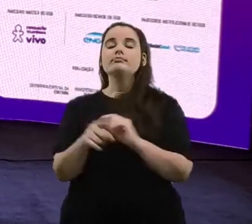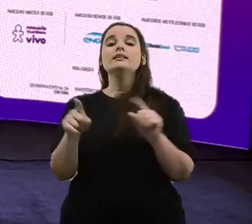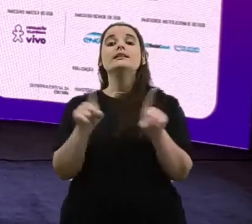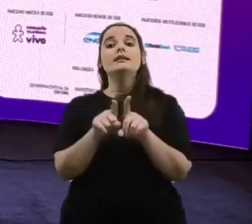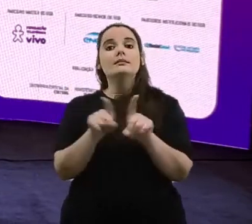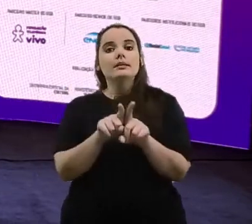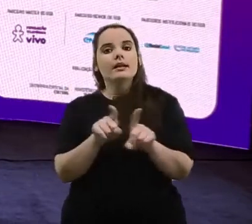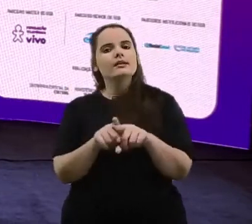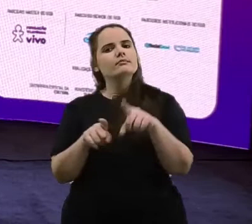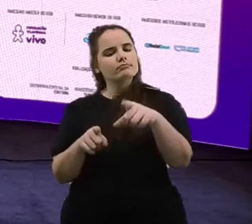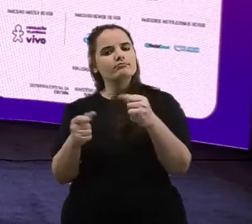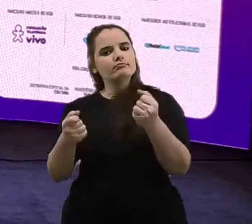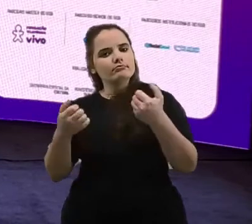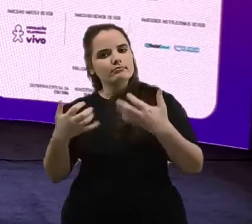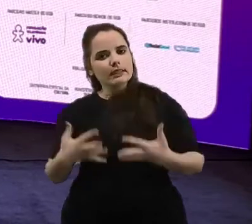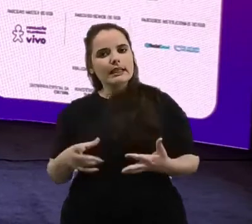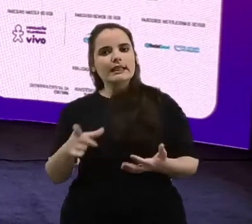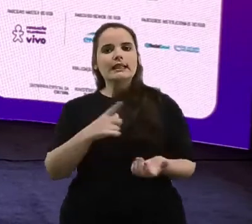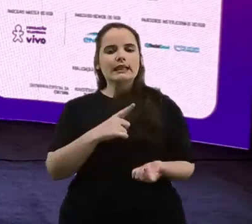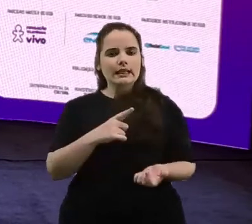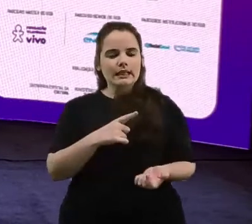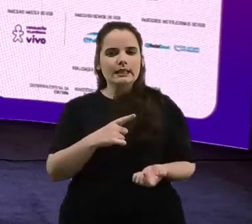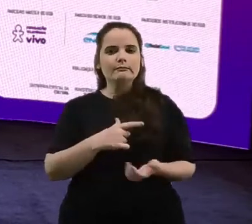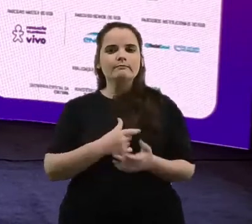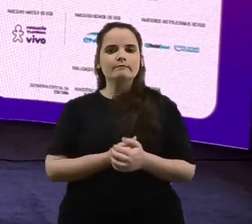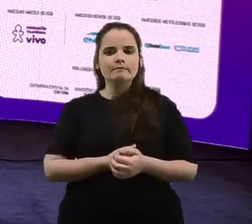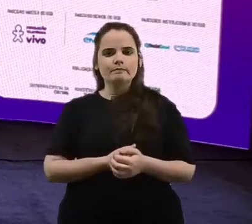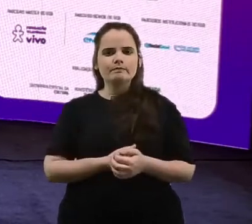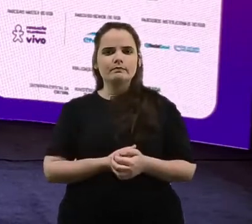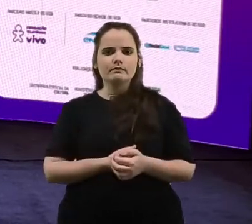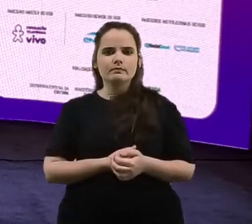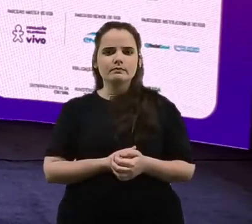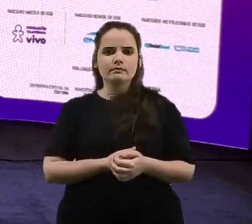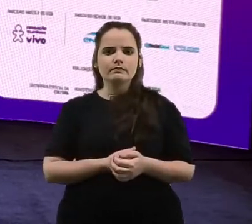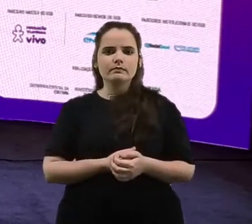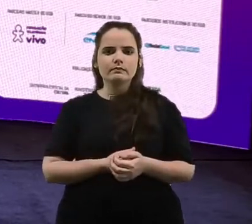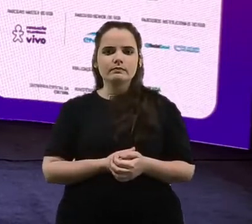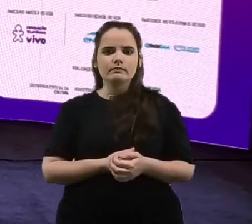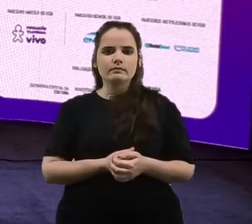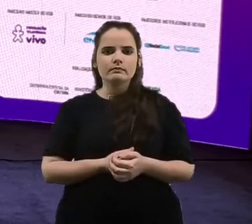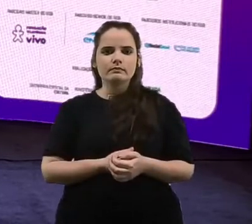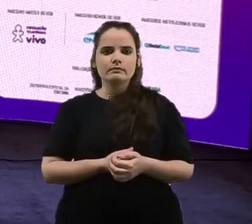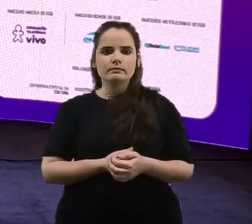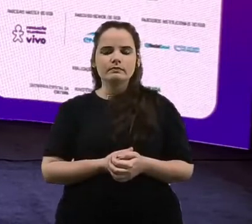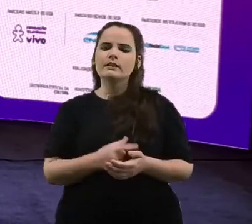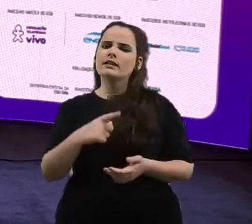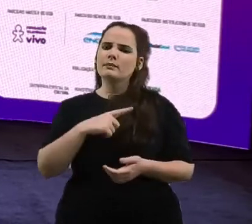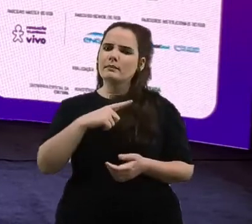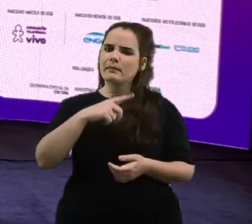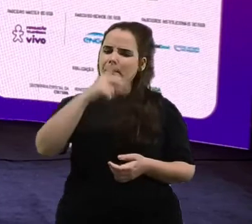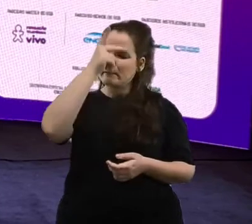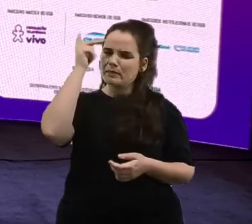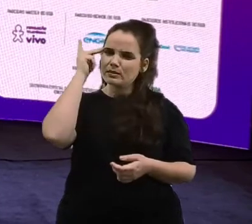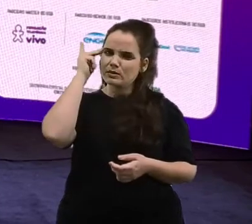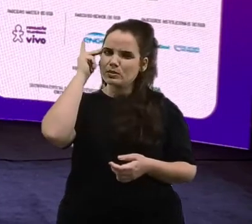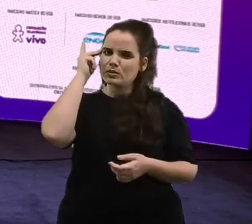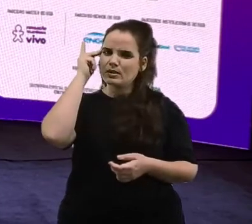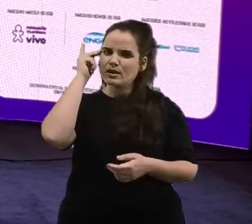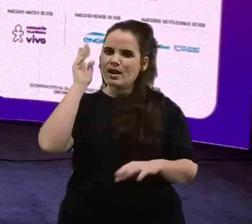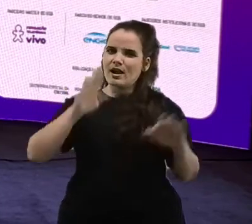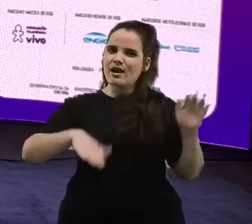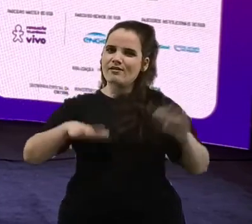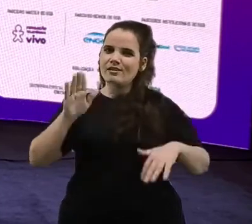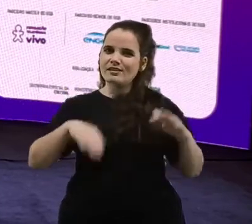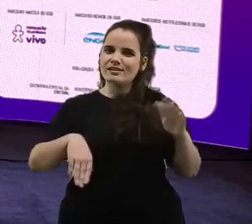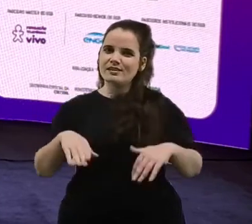que tem, e a gente conversou um pouco, sobre as pessoas terem uma certa dificuldade de assumir que estão com alguma